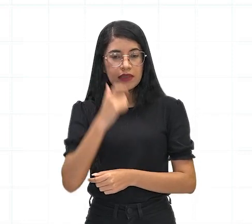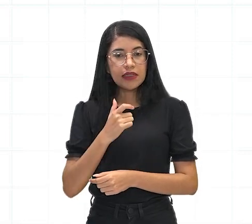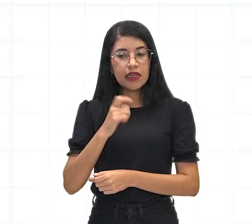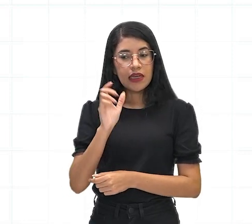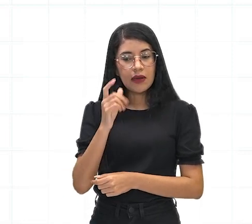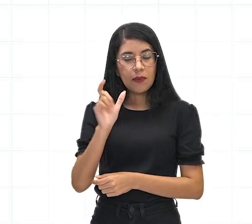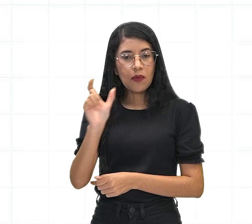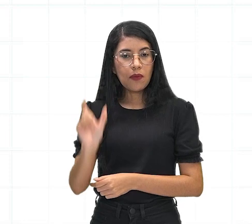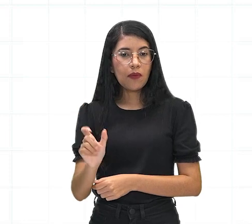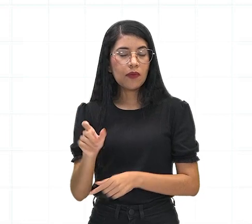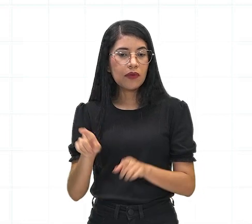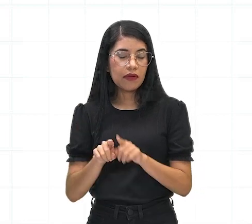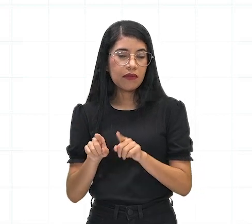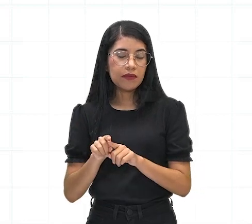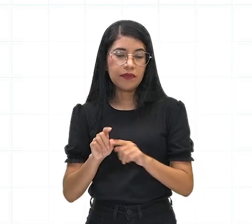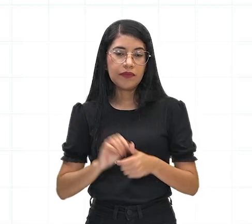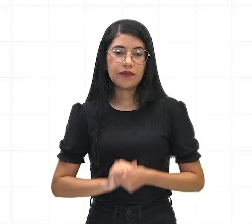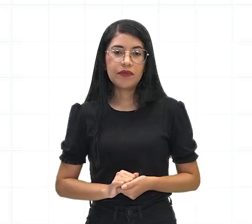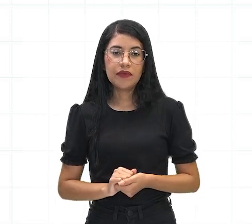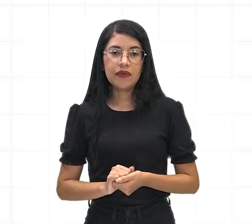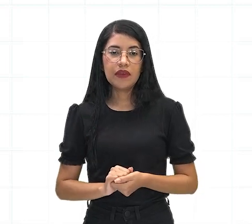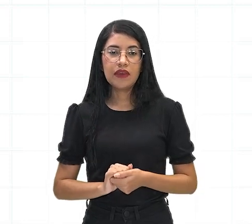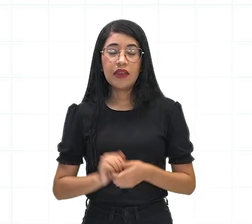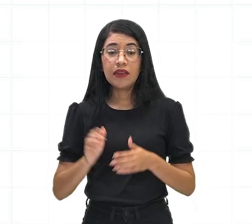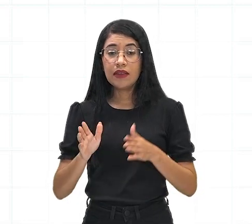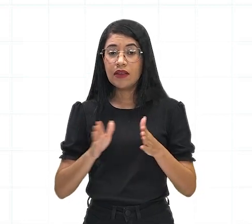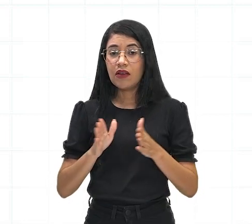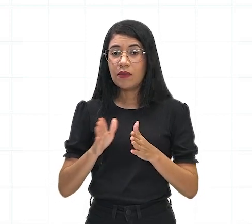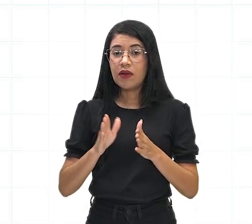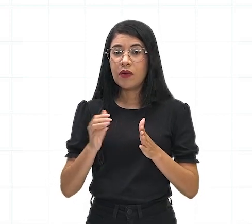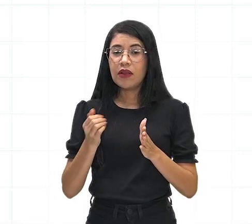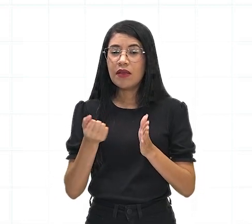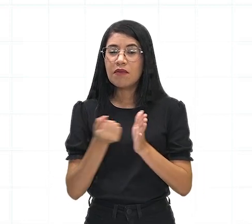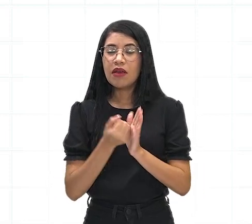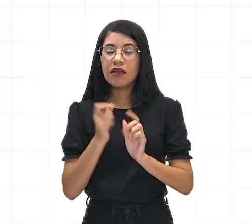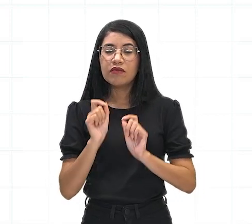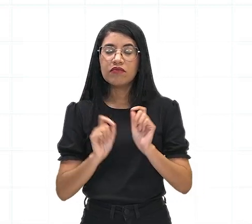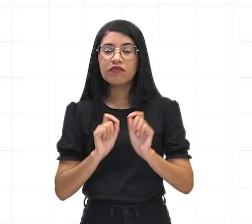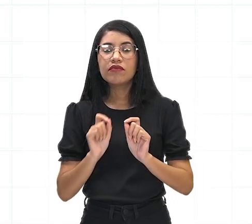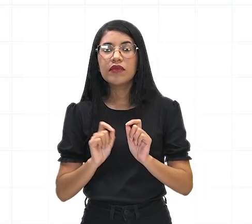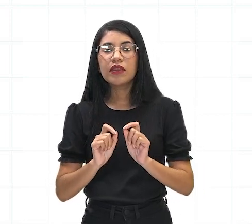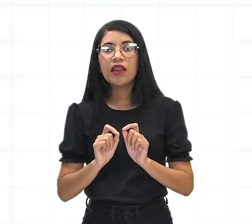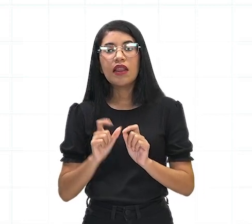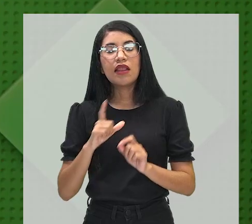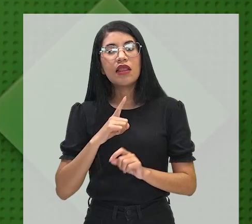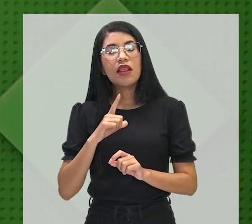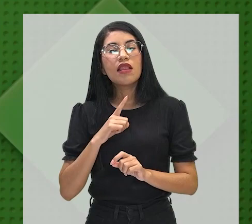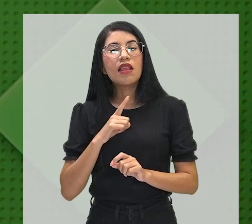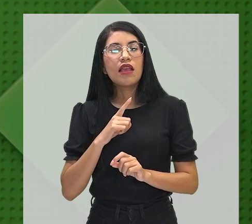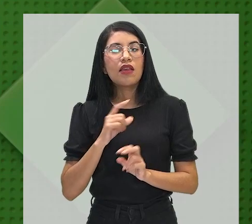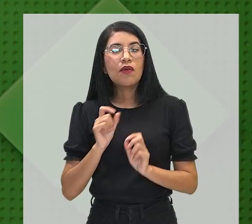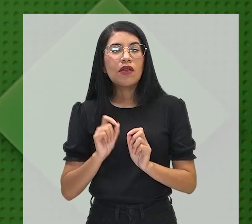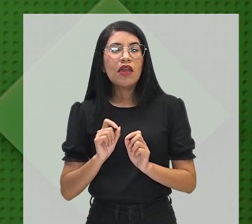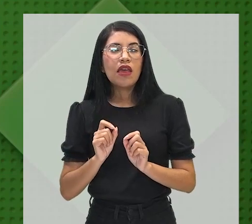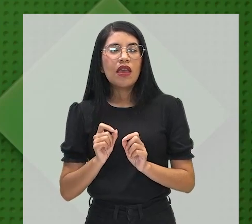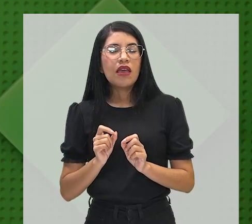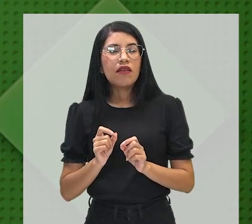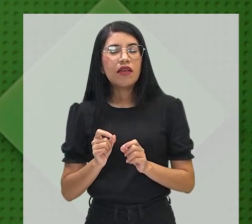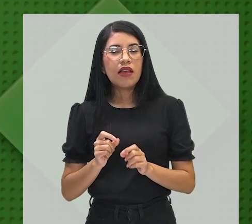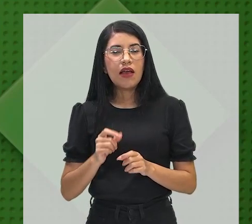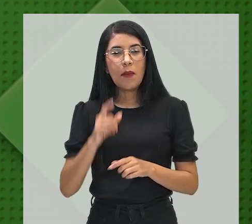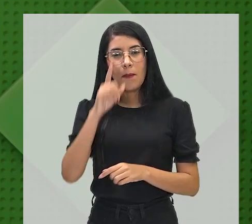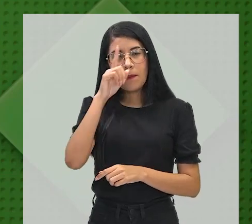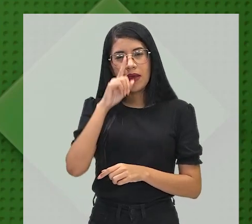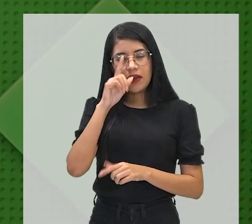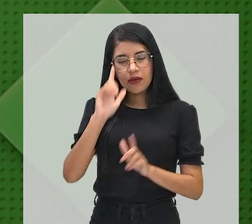aquele período que é marcado por, como se diz, porque a pessoa vai ter ali um envolvimento com ações,